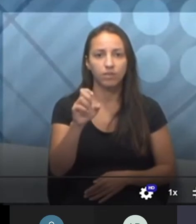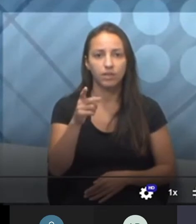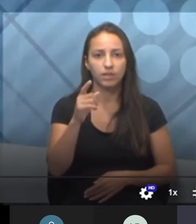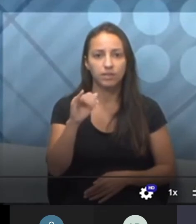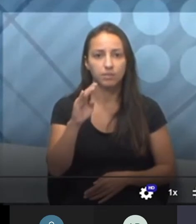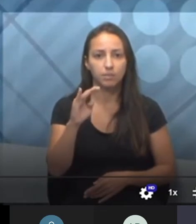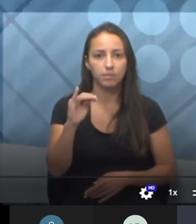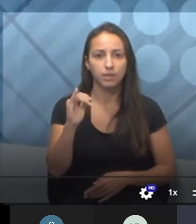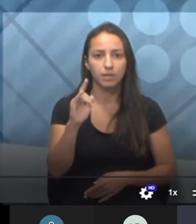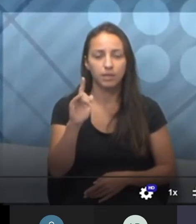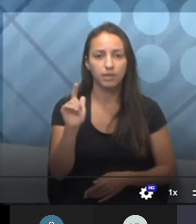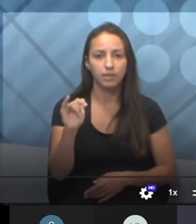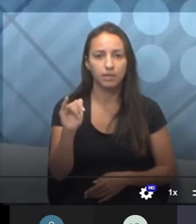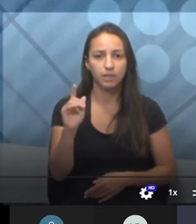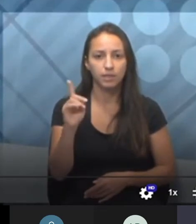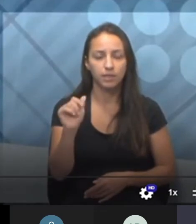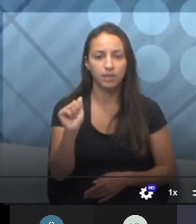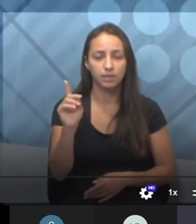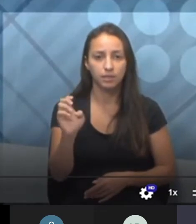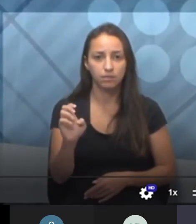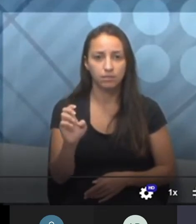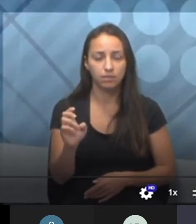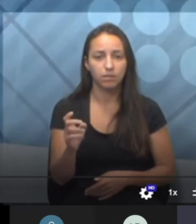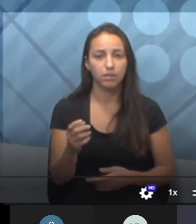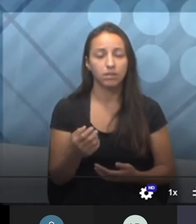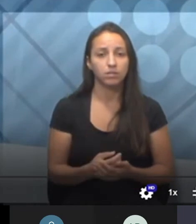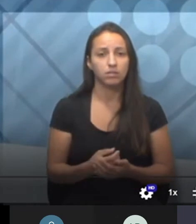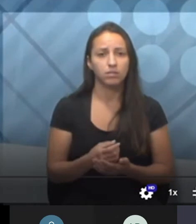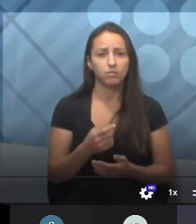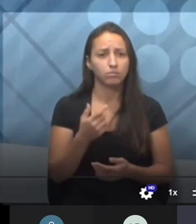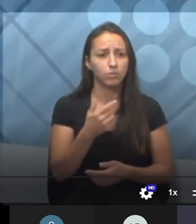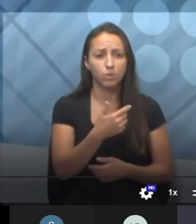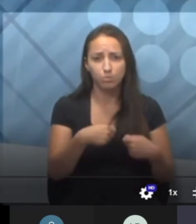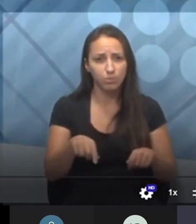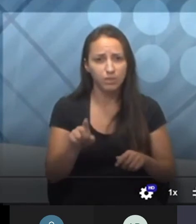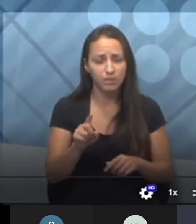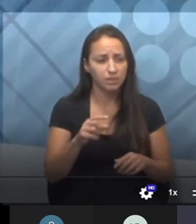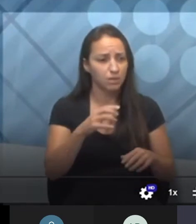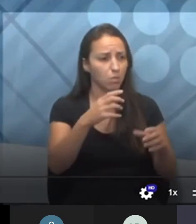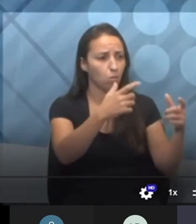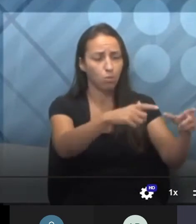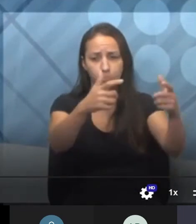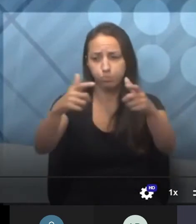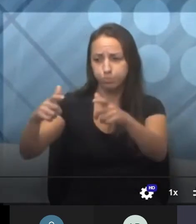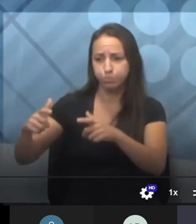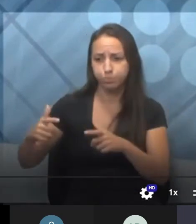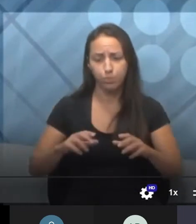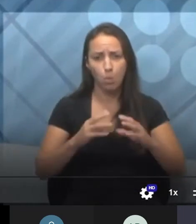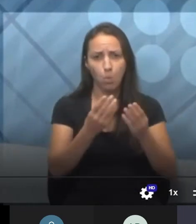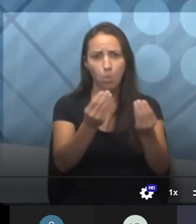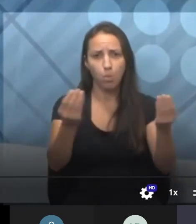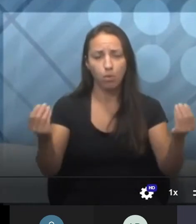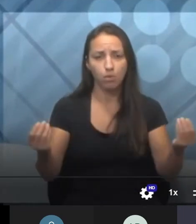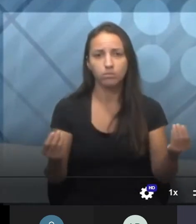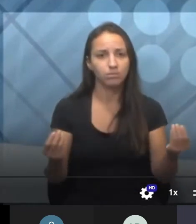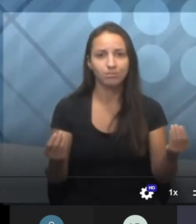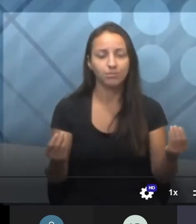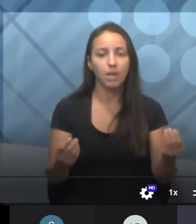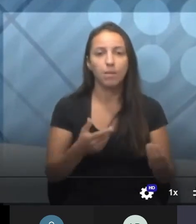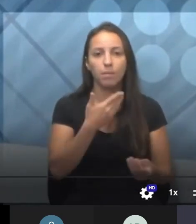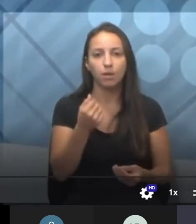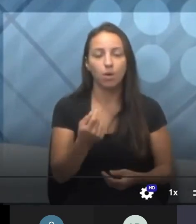importante em escola. Ao invés de você ter 1001 ambientes, você pode ter ambientes chamados coringas ou